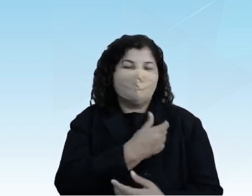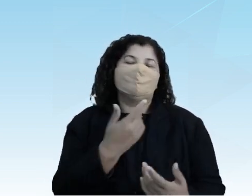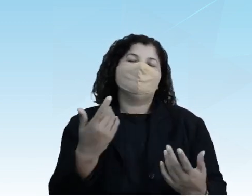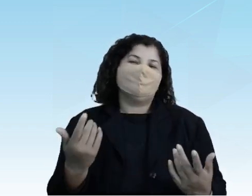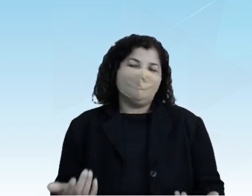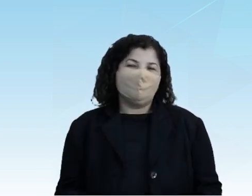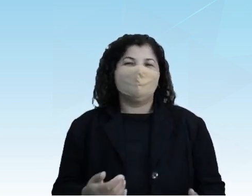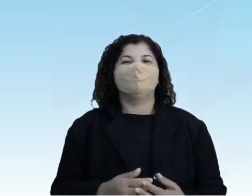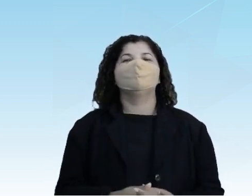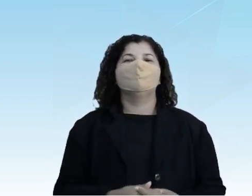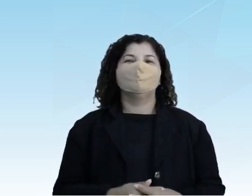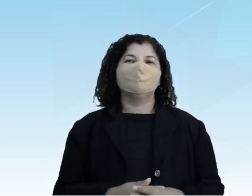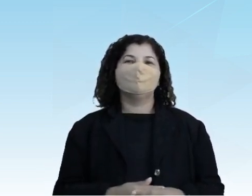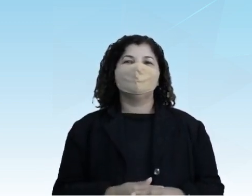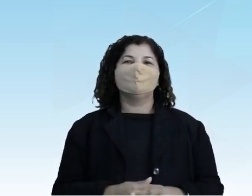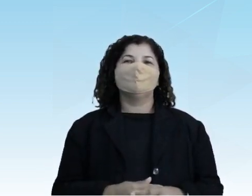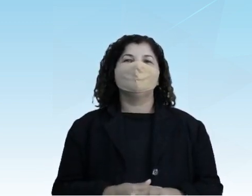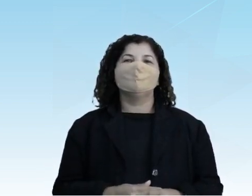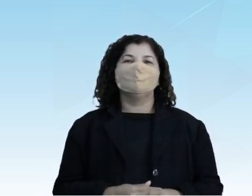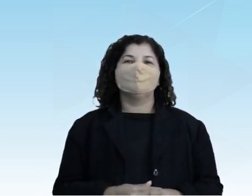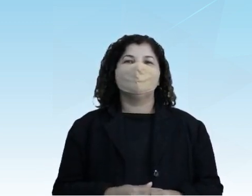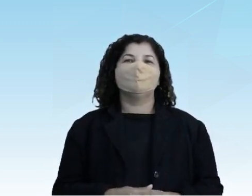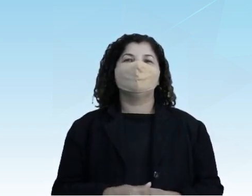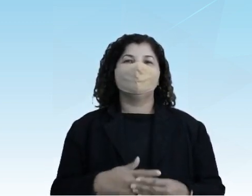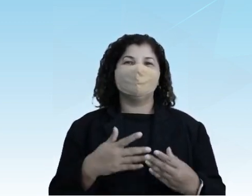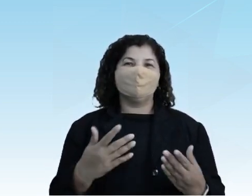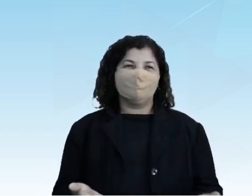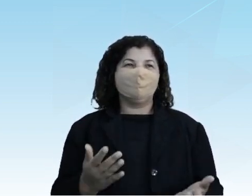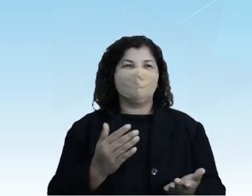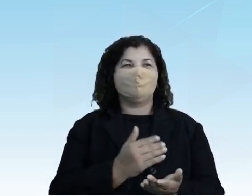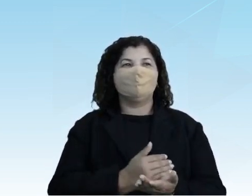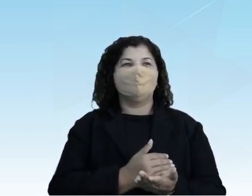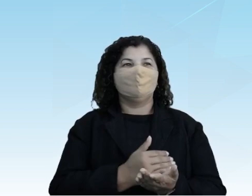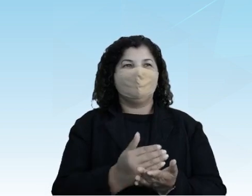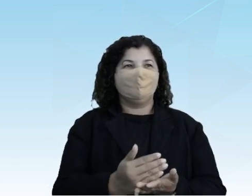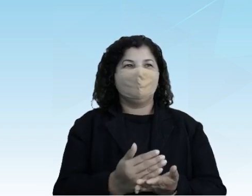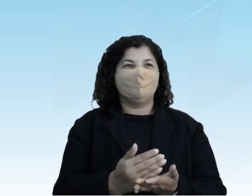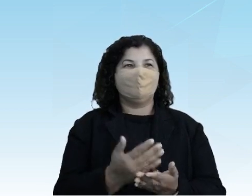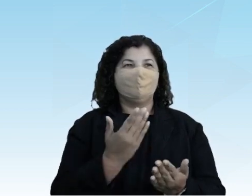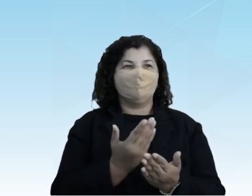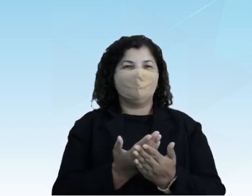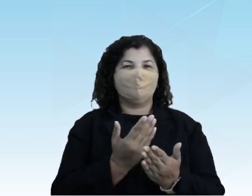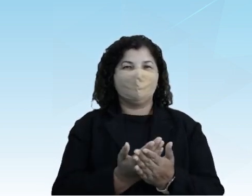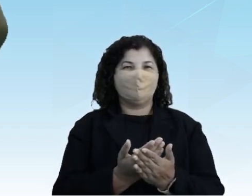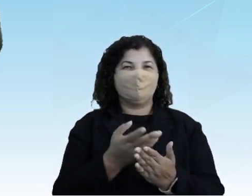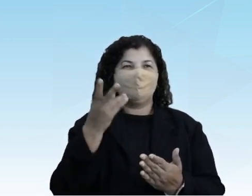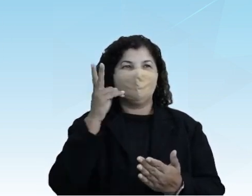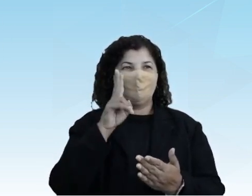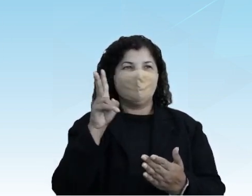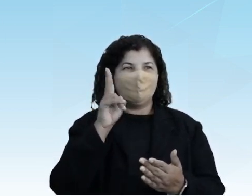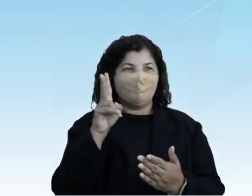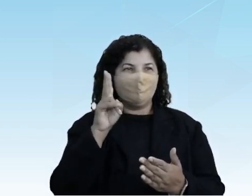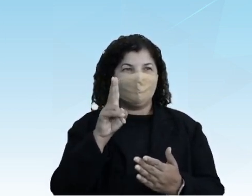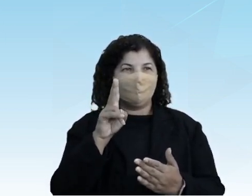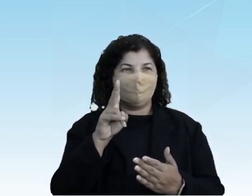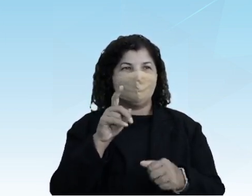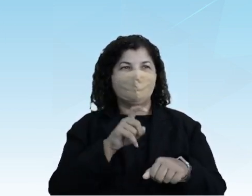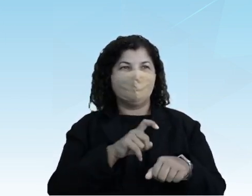ensino fundamental. Vamos lá, introdução aos estudos da história. Tempo,